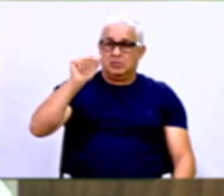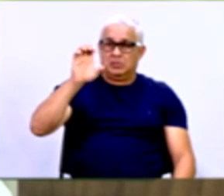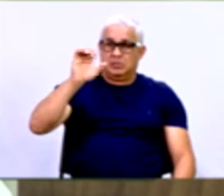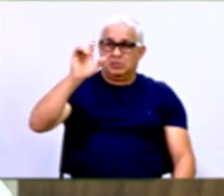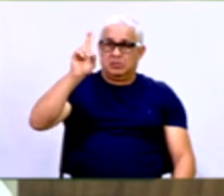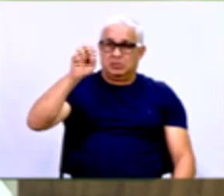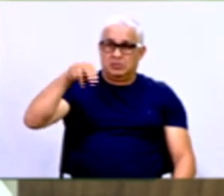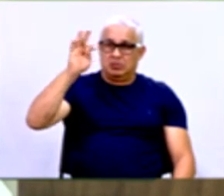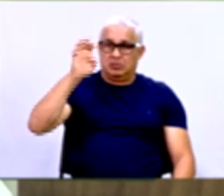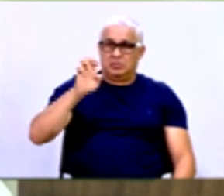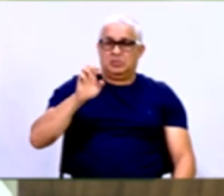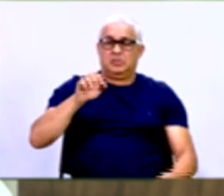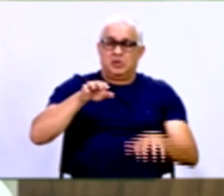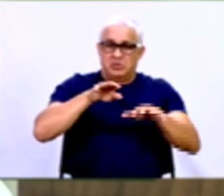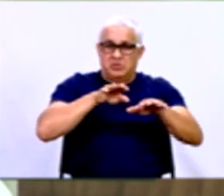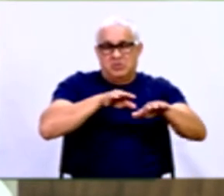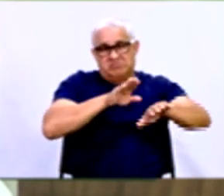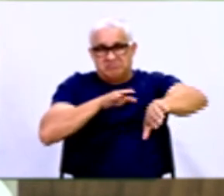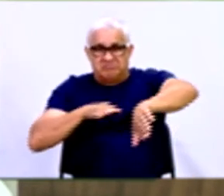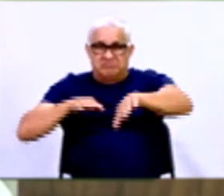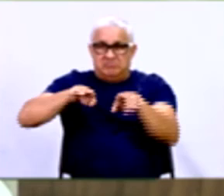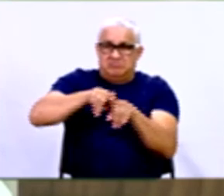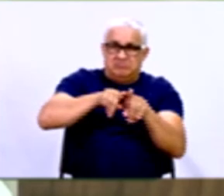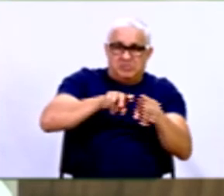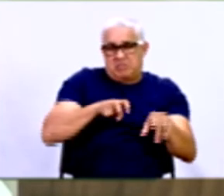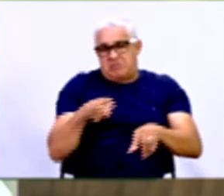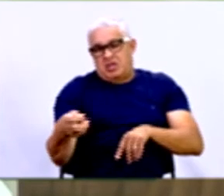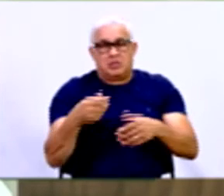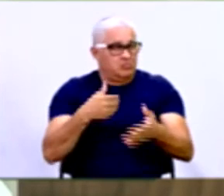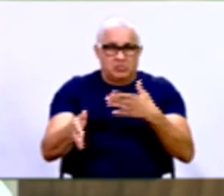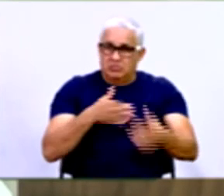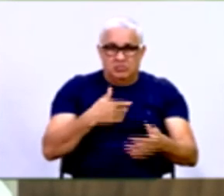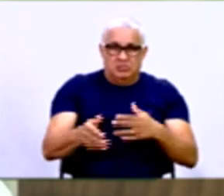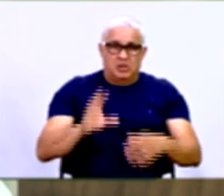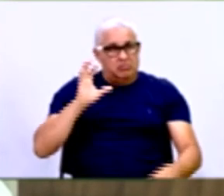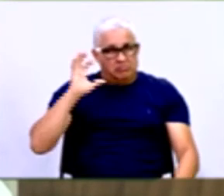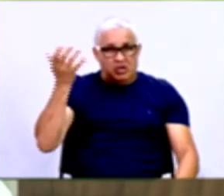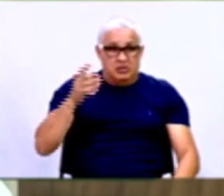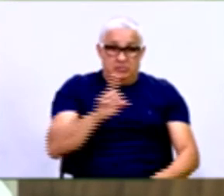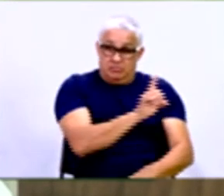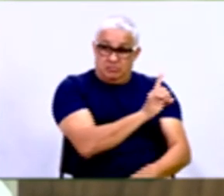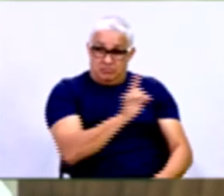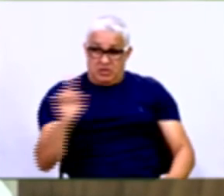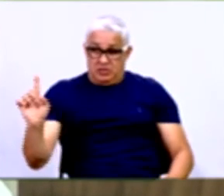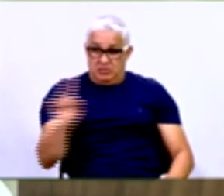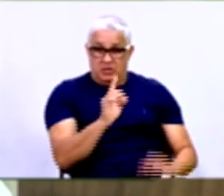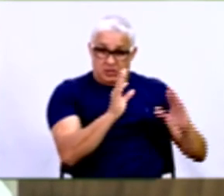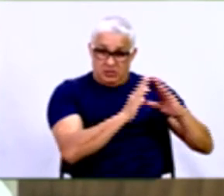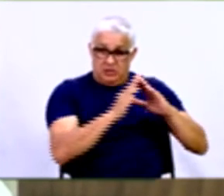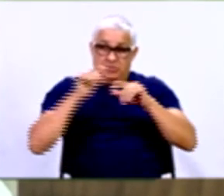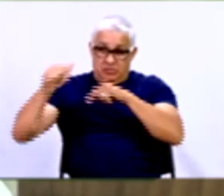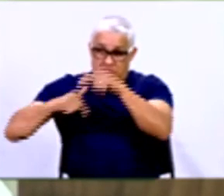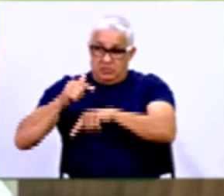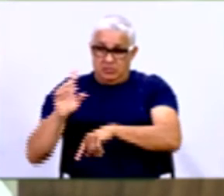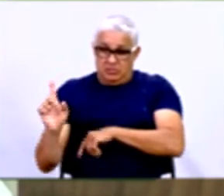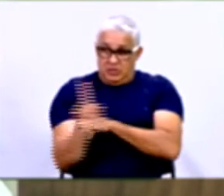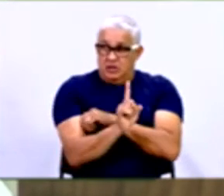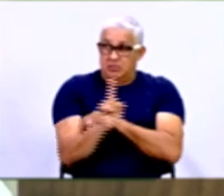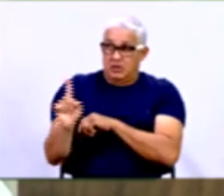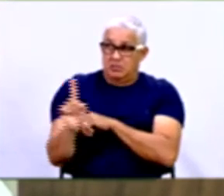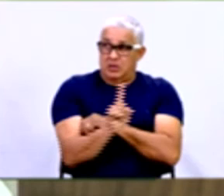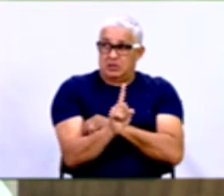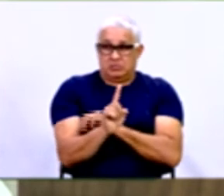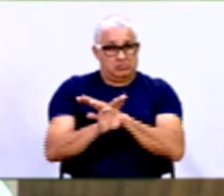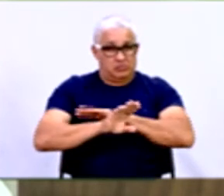ele cai na rua, trupica, enfim, qualquer tipo de acidente que acontece nesse percurso em que ele está indo do trabalho